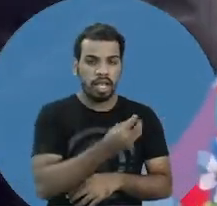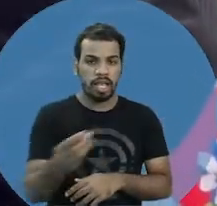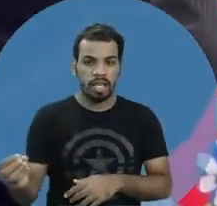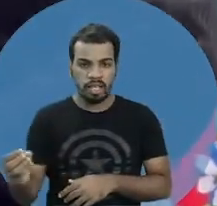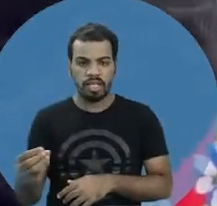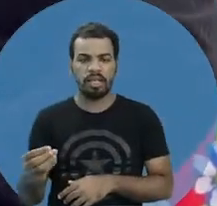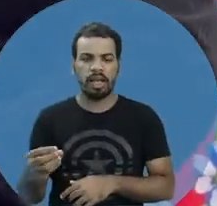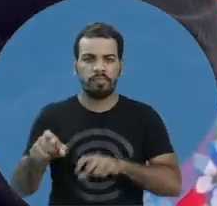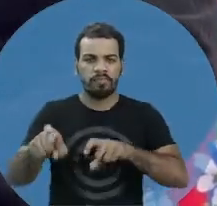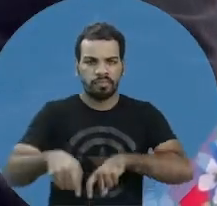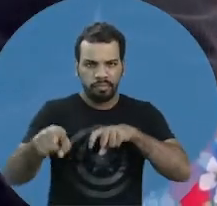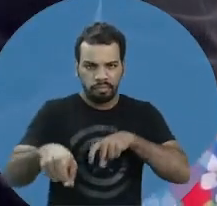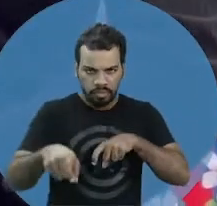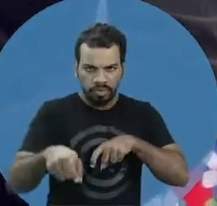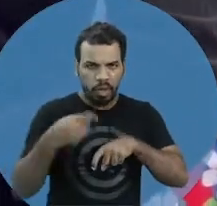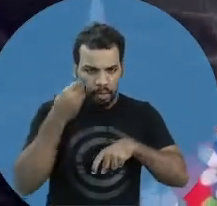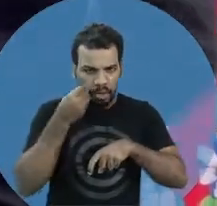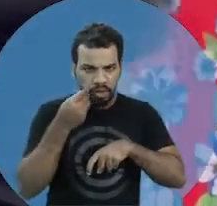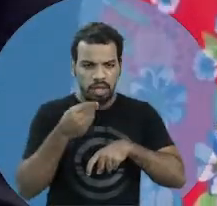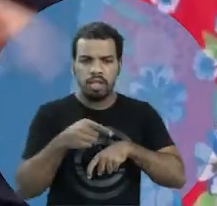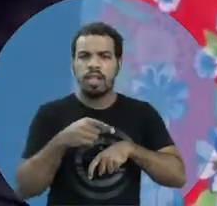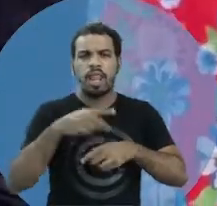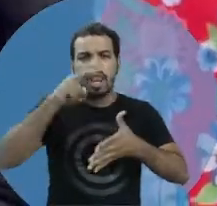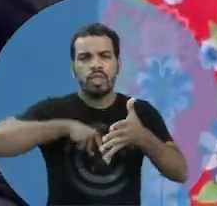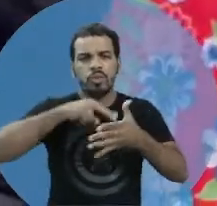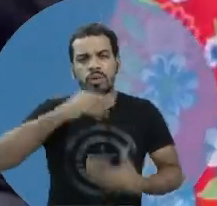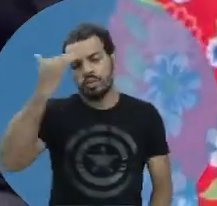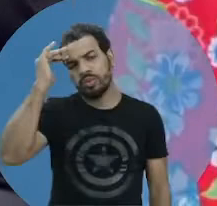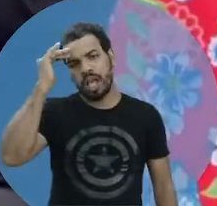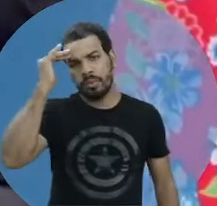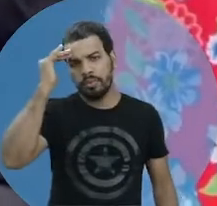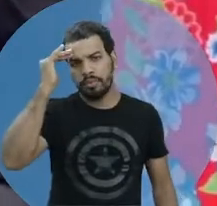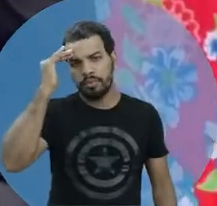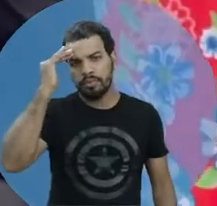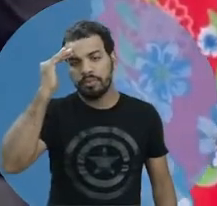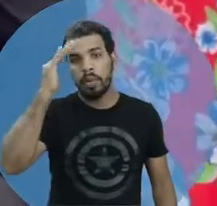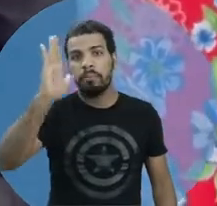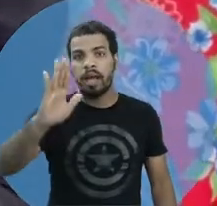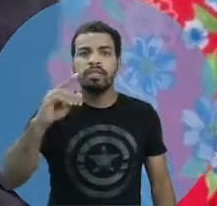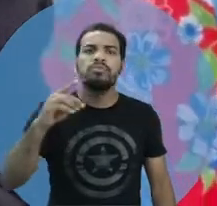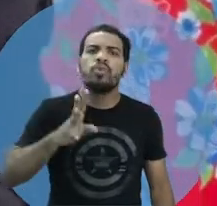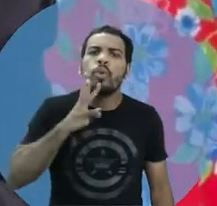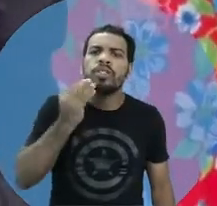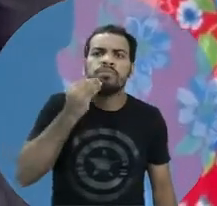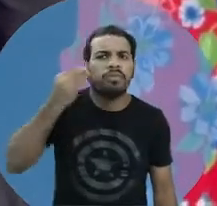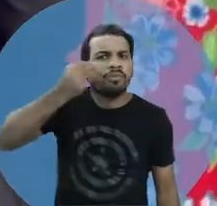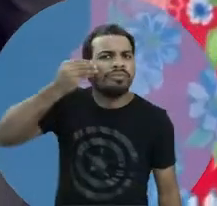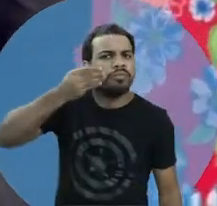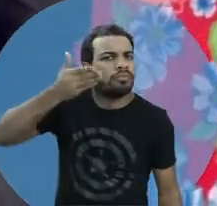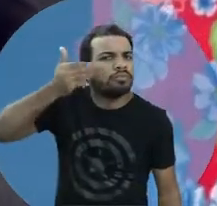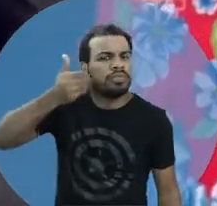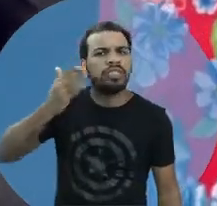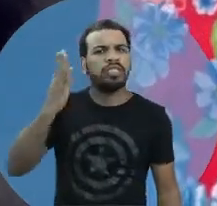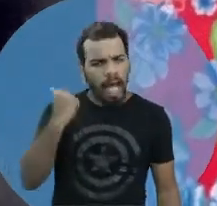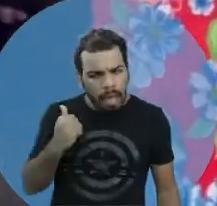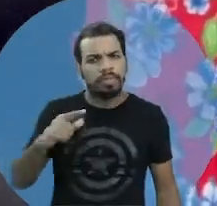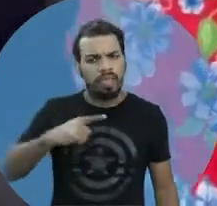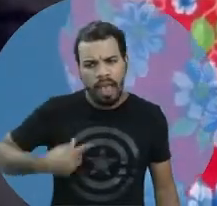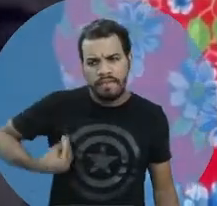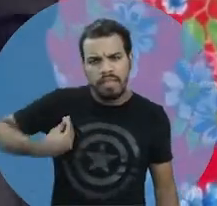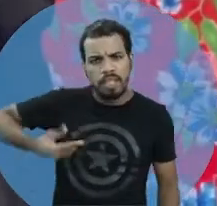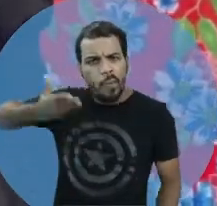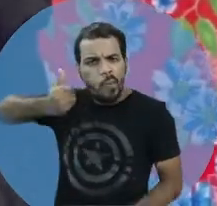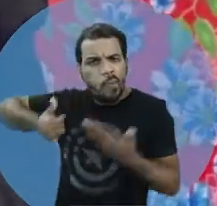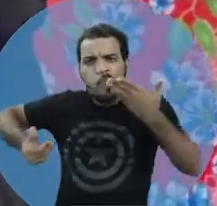agricultores, desprovidos da leitura, porém muito ricos em vivências. em saberes da vida. Tudo nasceu